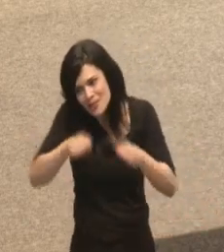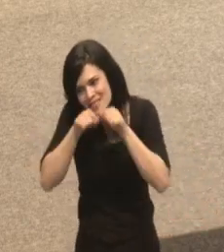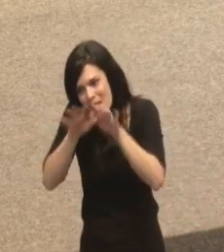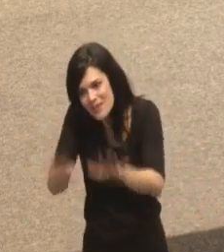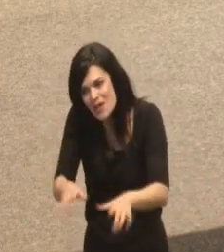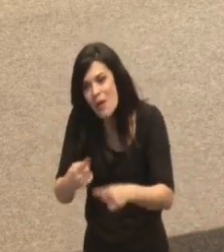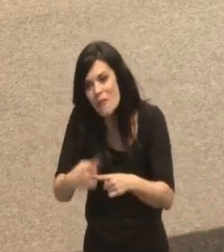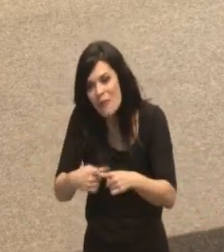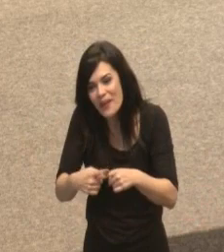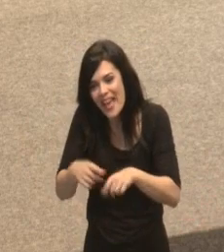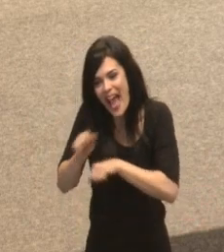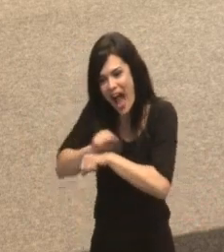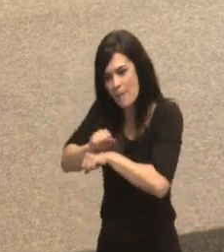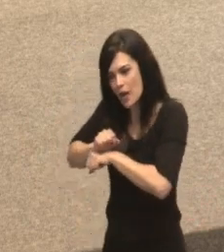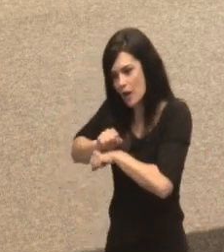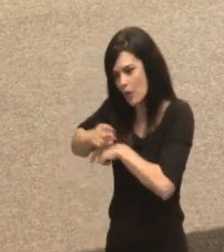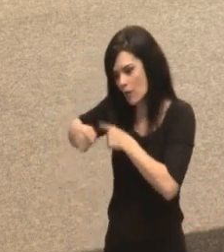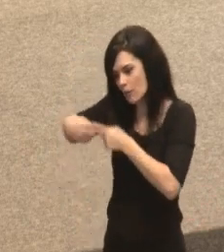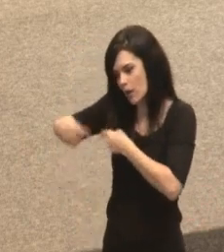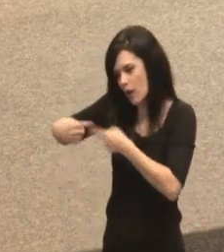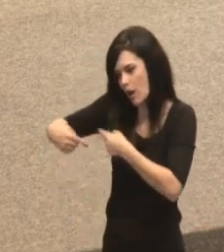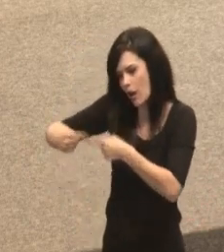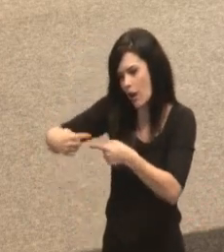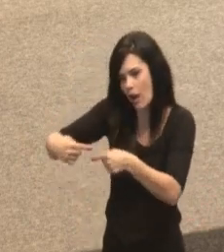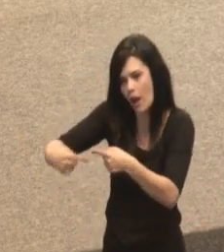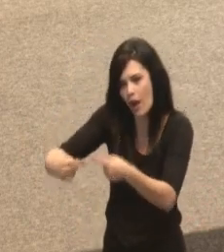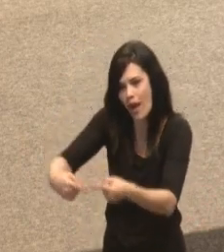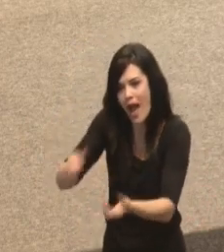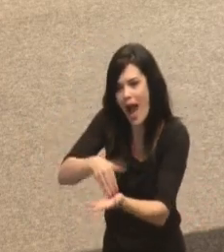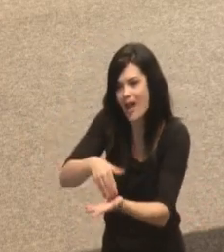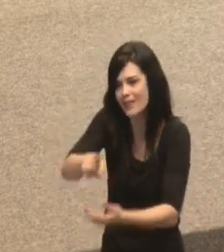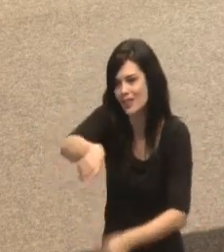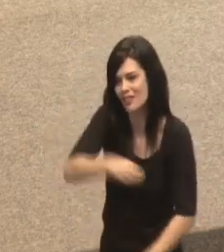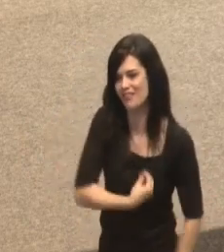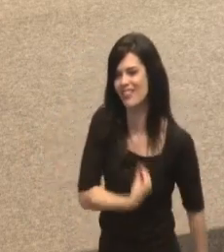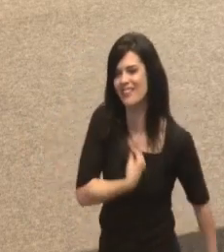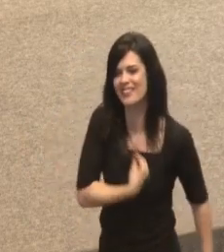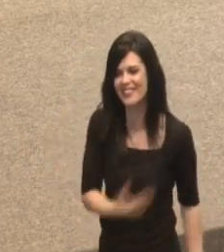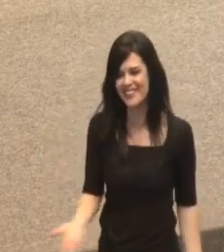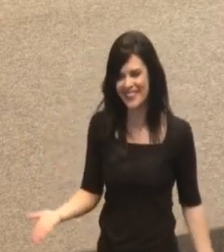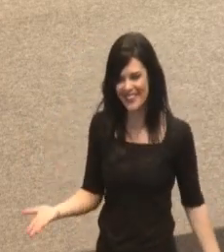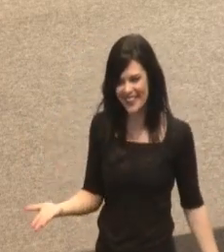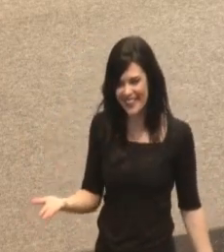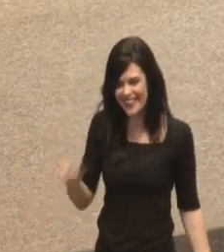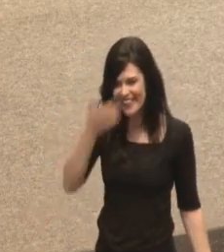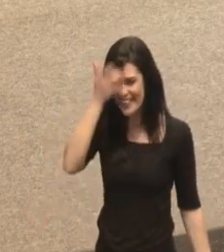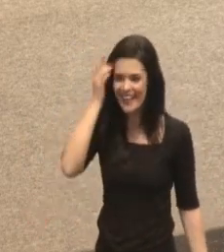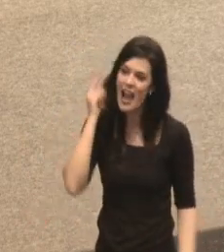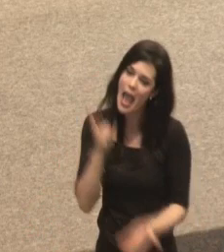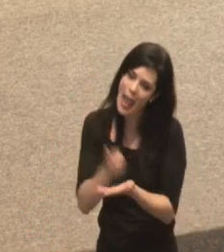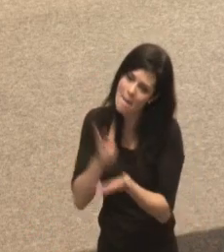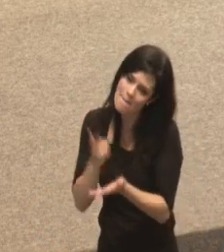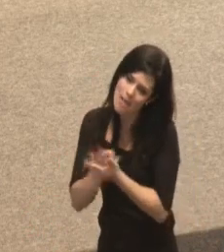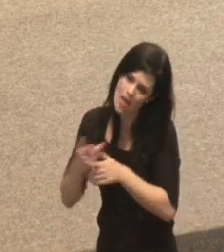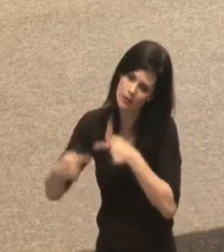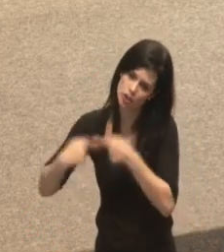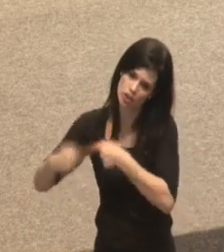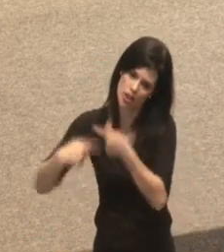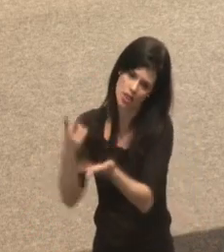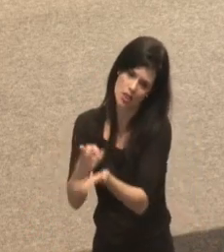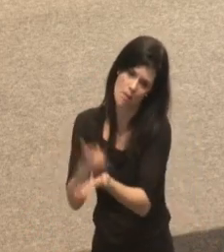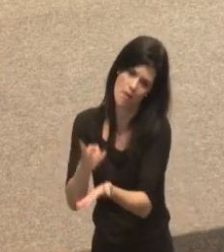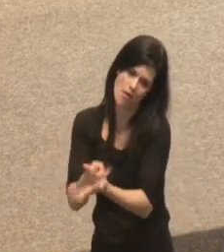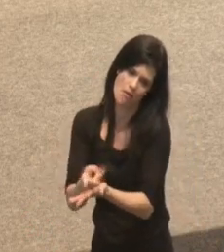somos descendência de Abraão, e Deus nos enviou. Cristo habita em nós para nós abençoarmos, e a maior bênção na vida é